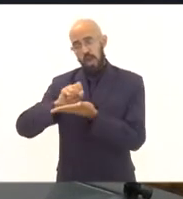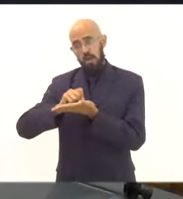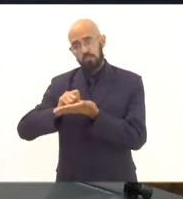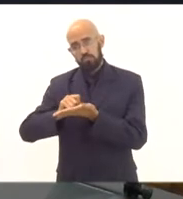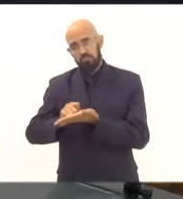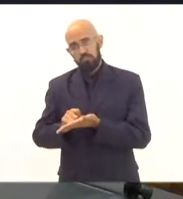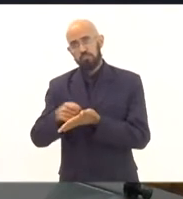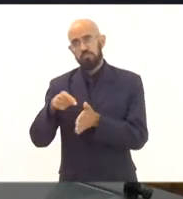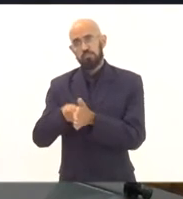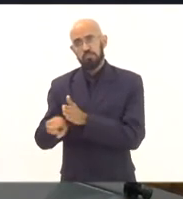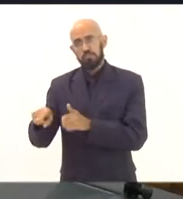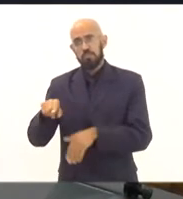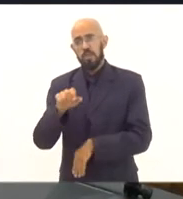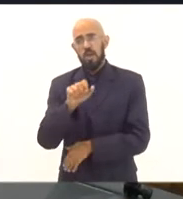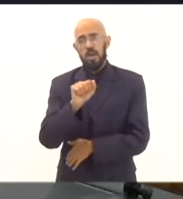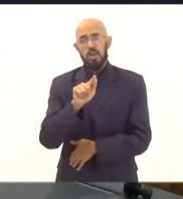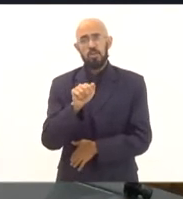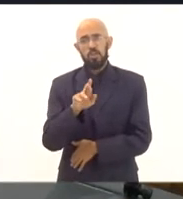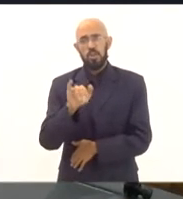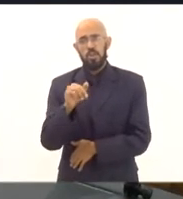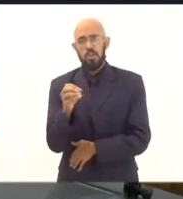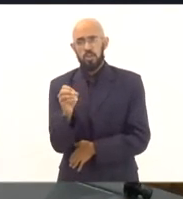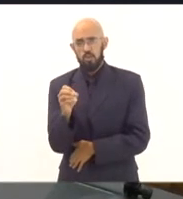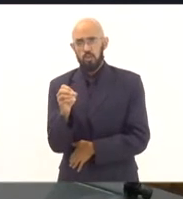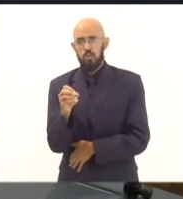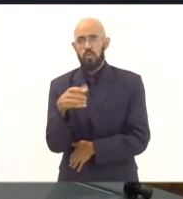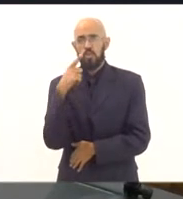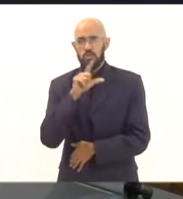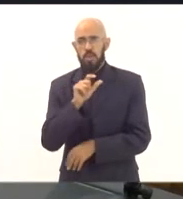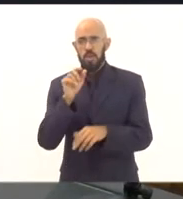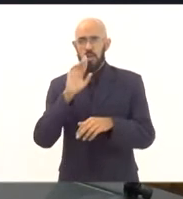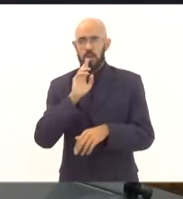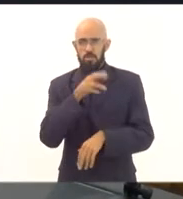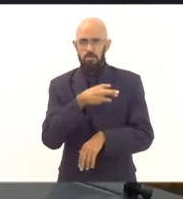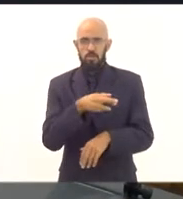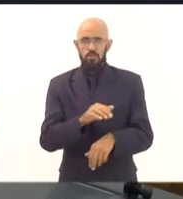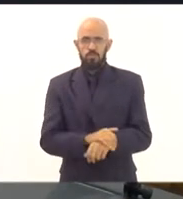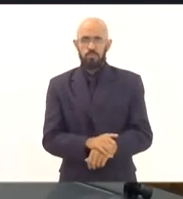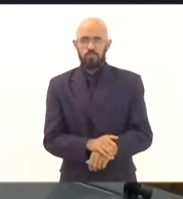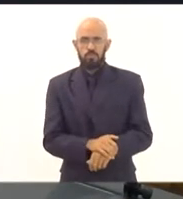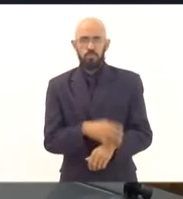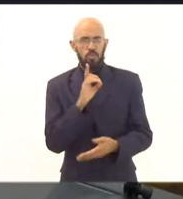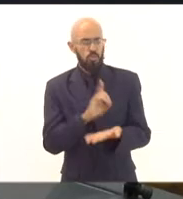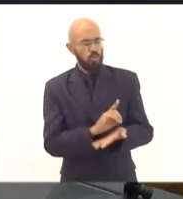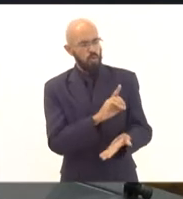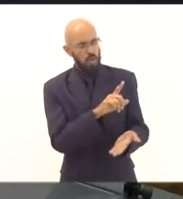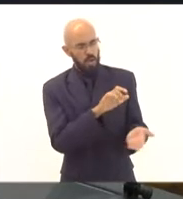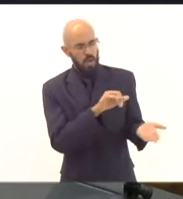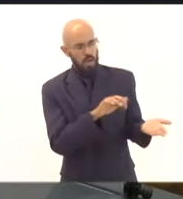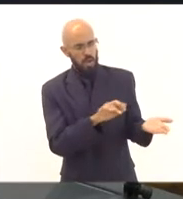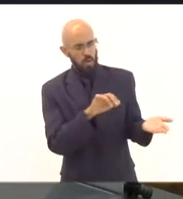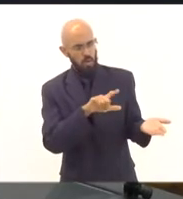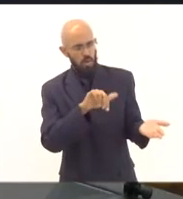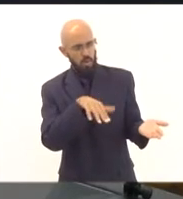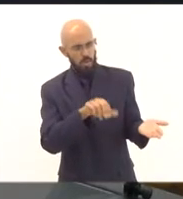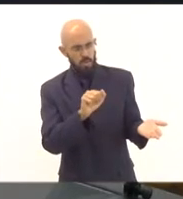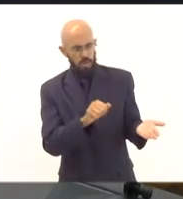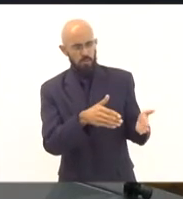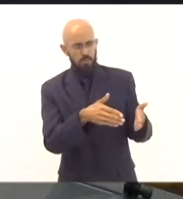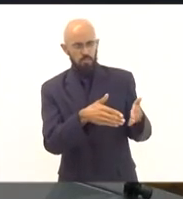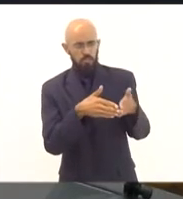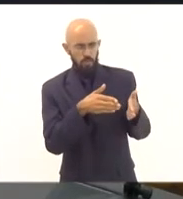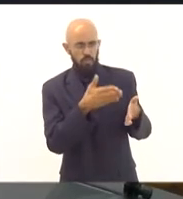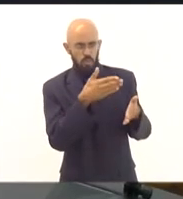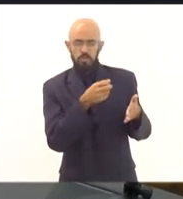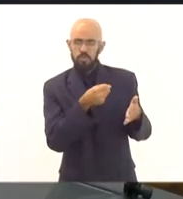agir o que vai poder responder ela de forma é integral então Doutora Carolina não sei se já terminou a explanação